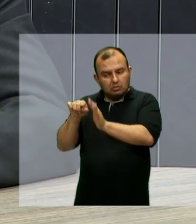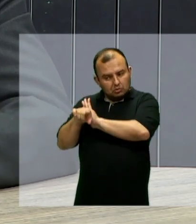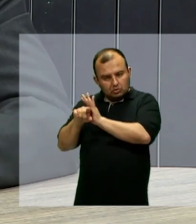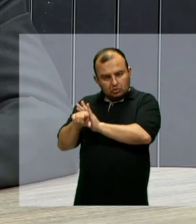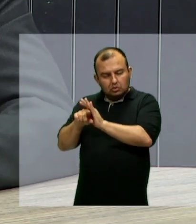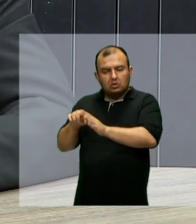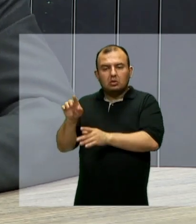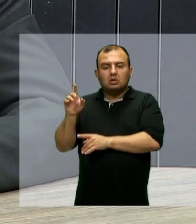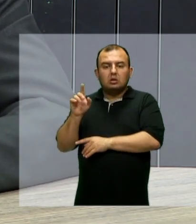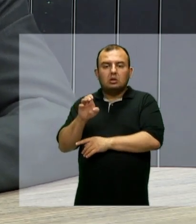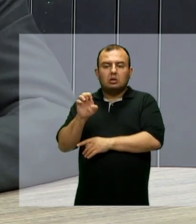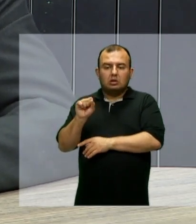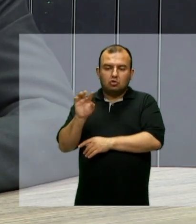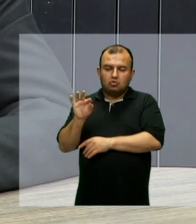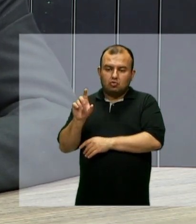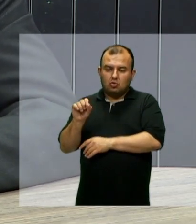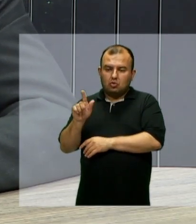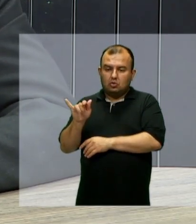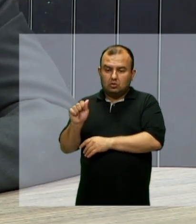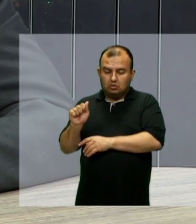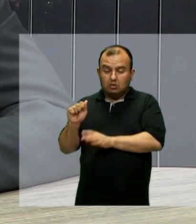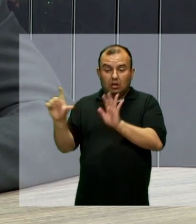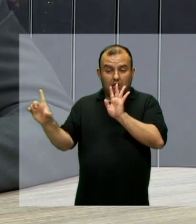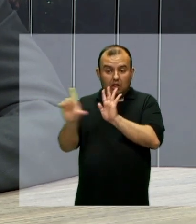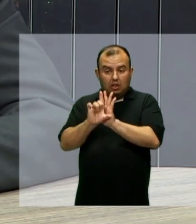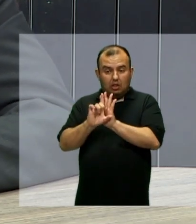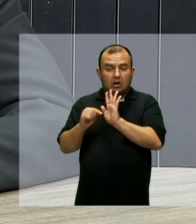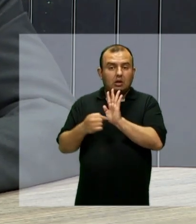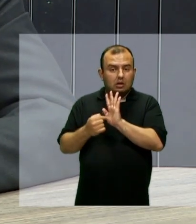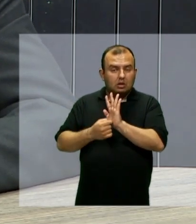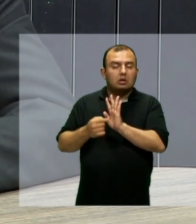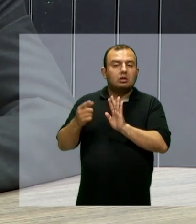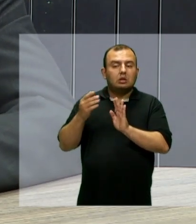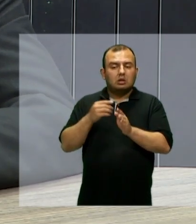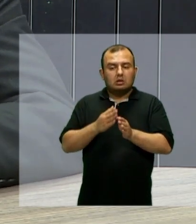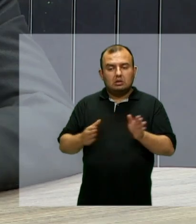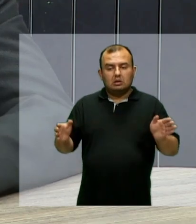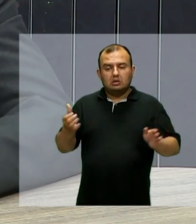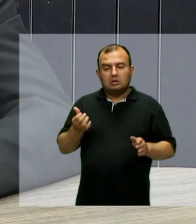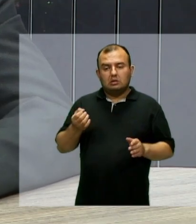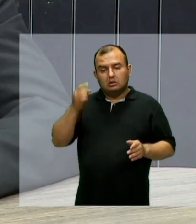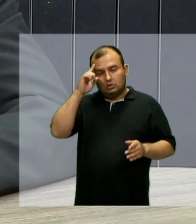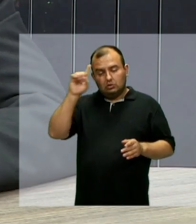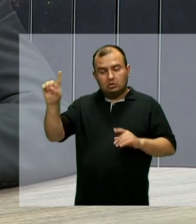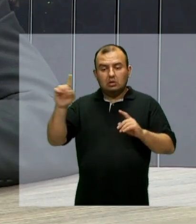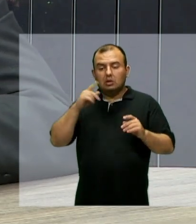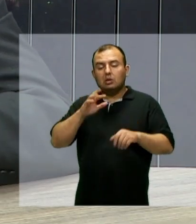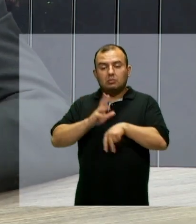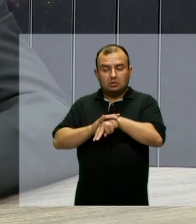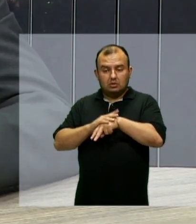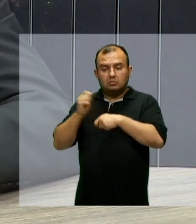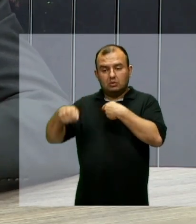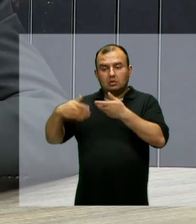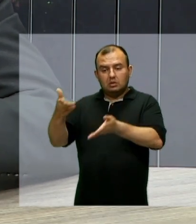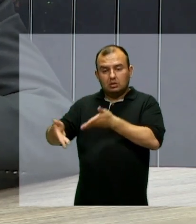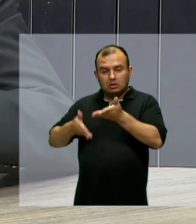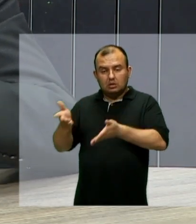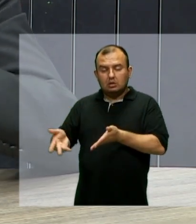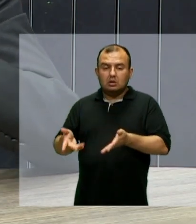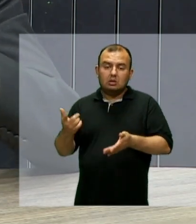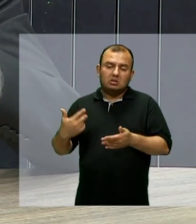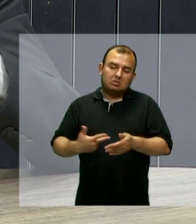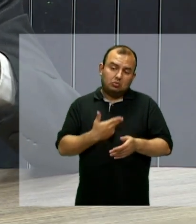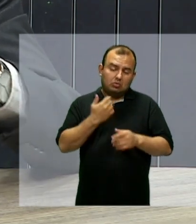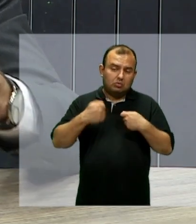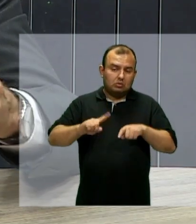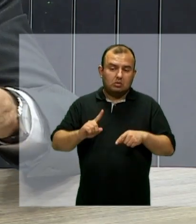histologia. Por lei, em até 60 dias, a paciente tem que estar sendo tratada. Não quer dizer cirurgia, às vezes ela vai ter que